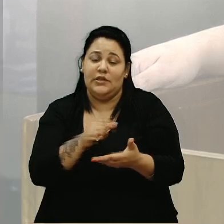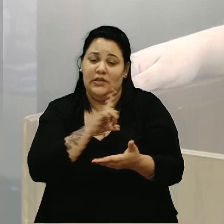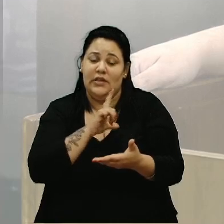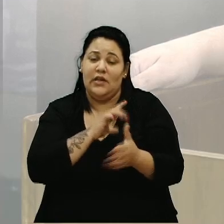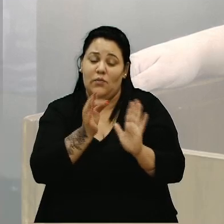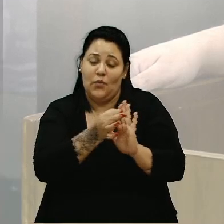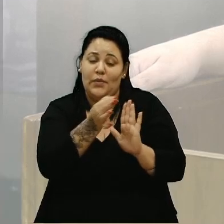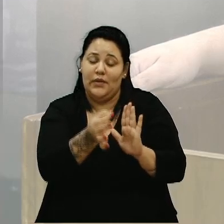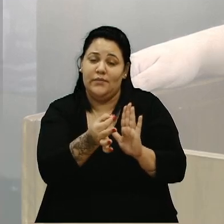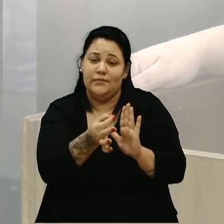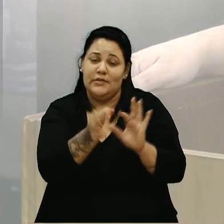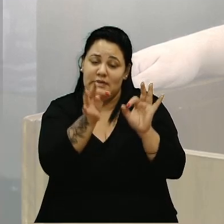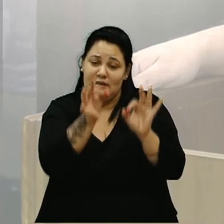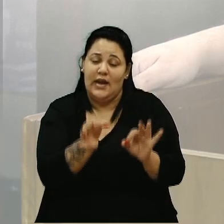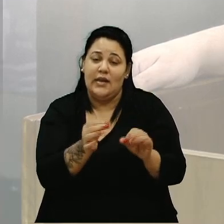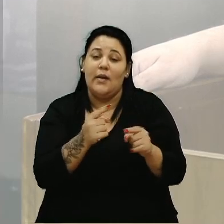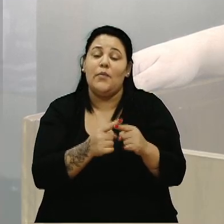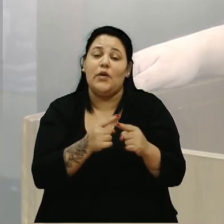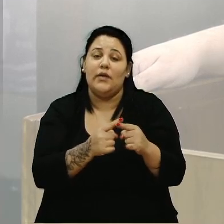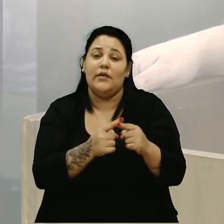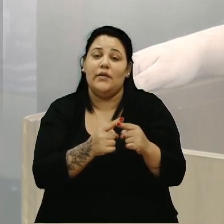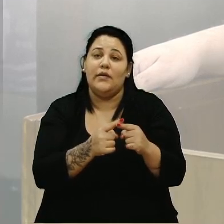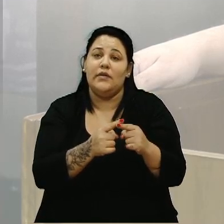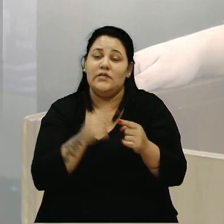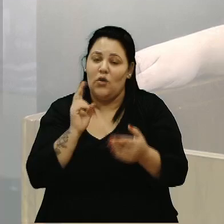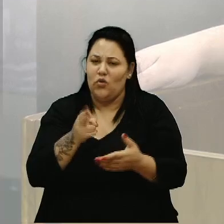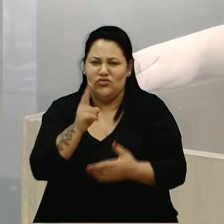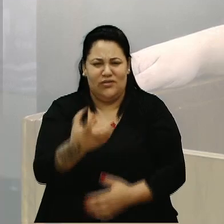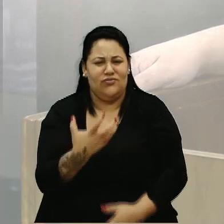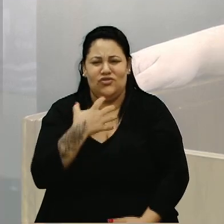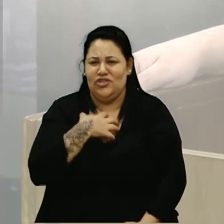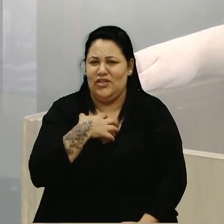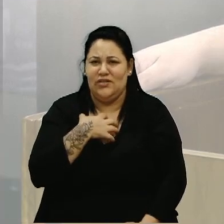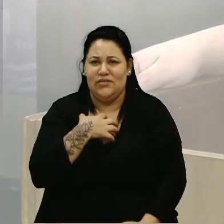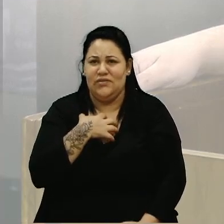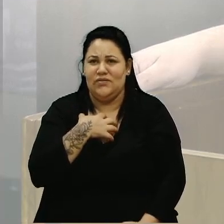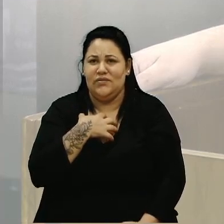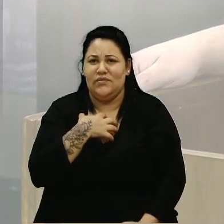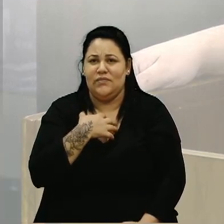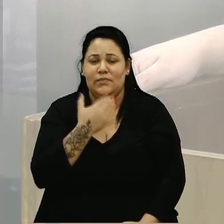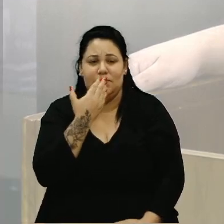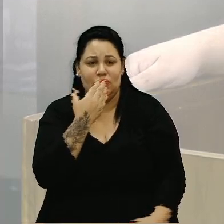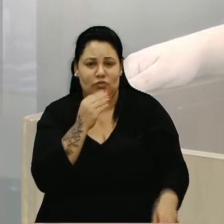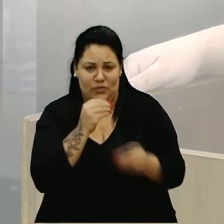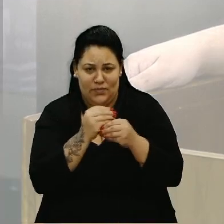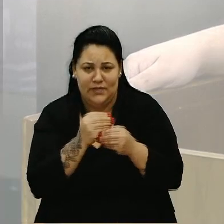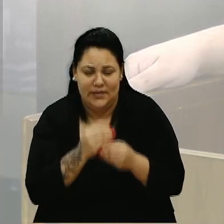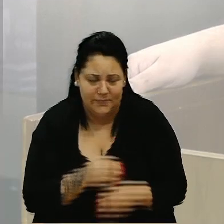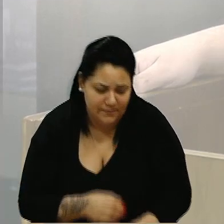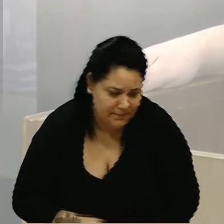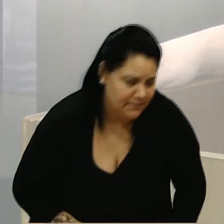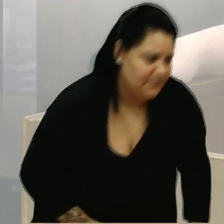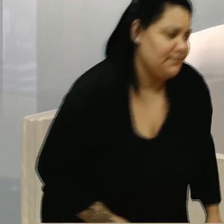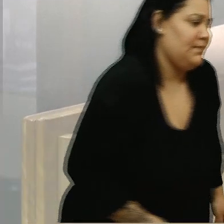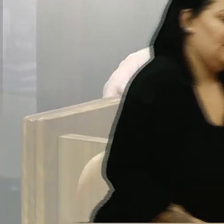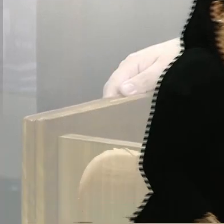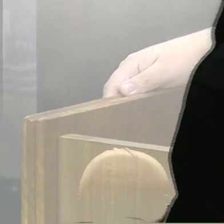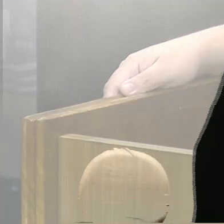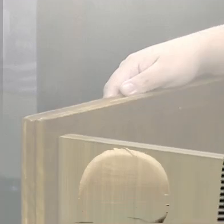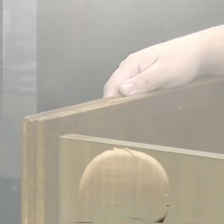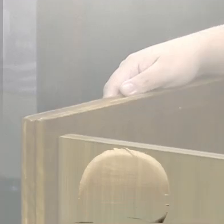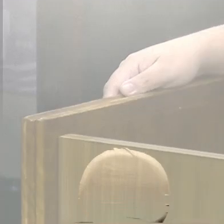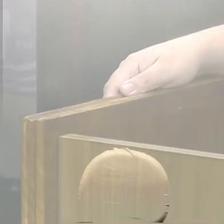posicionamento. Porque se seguir assim... Uma parte, vereador, se for possível. Porque se seguir